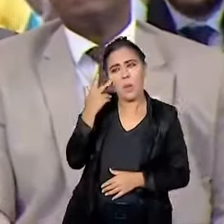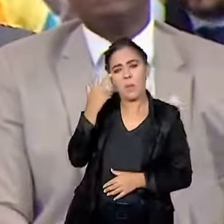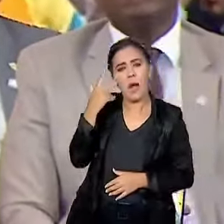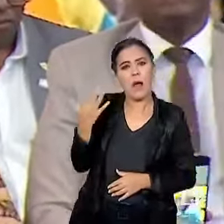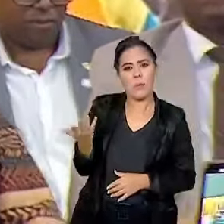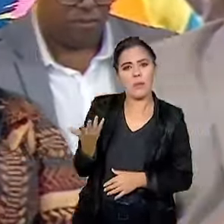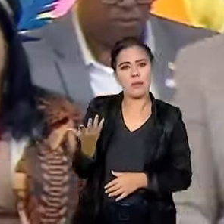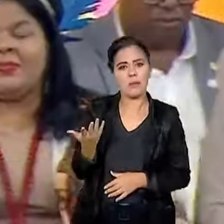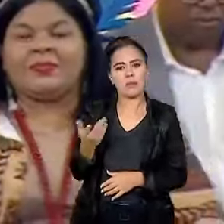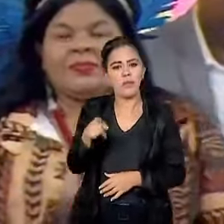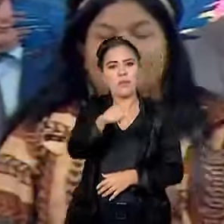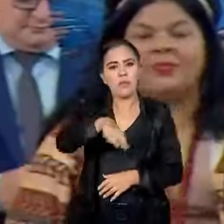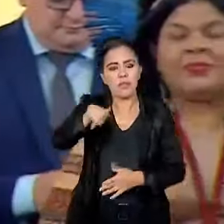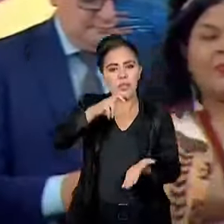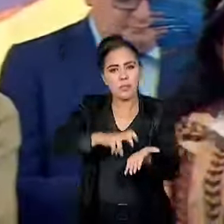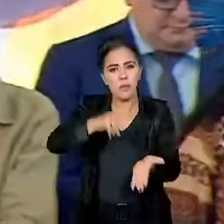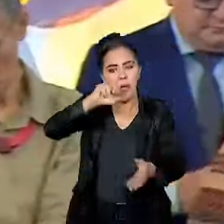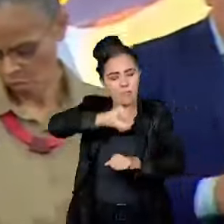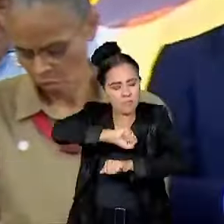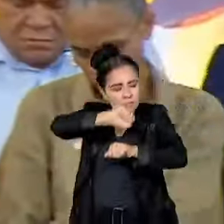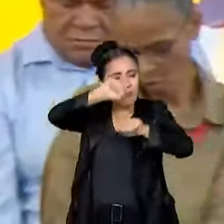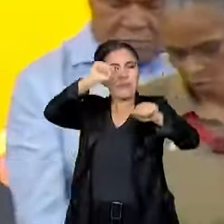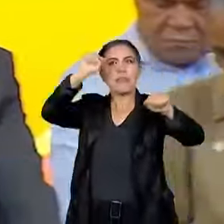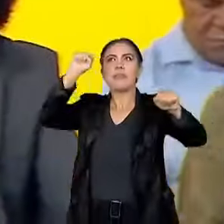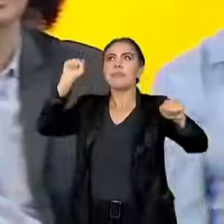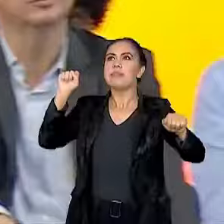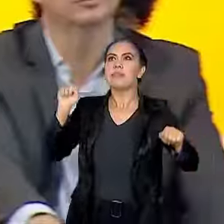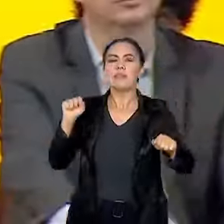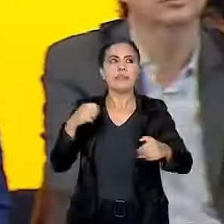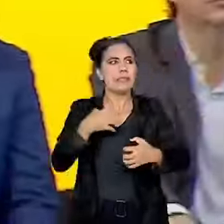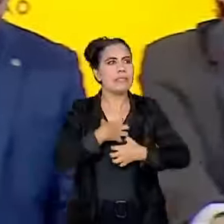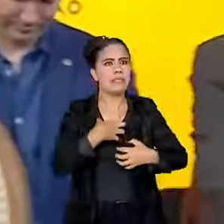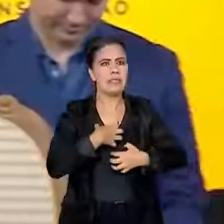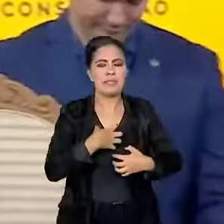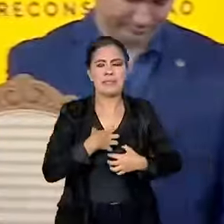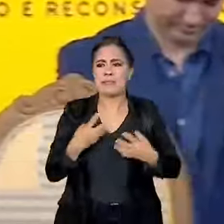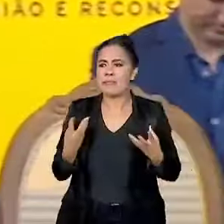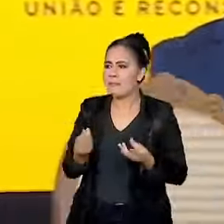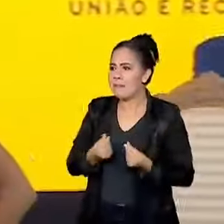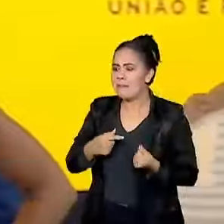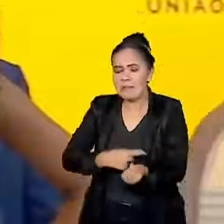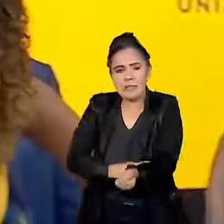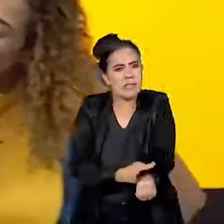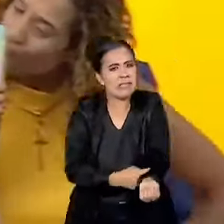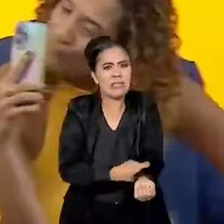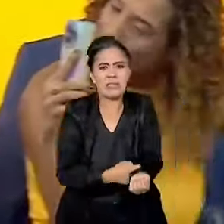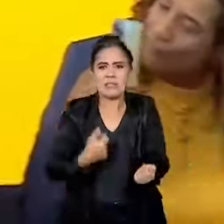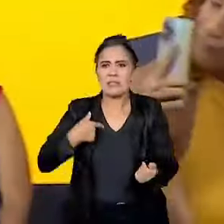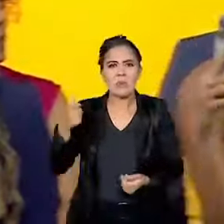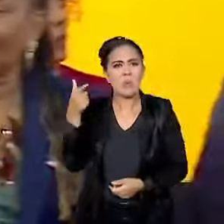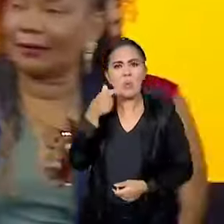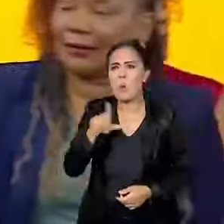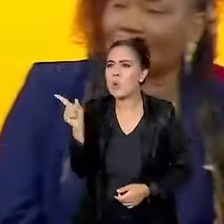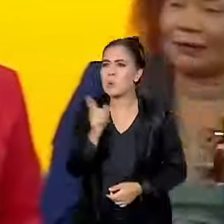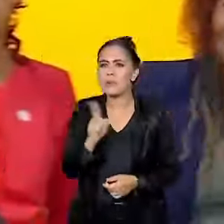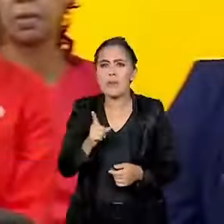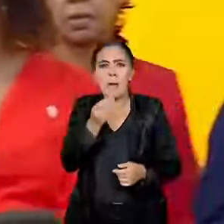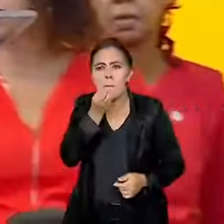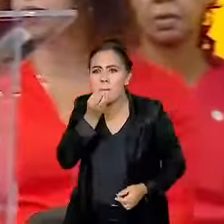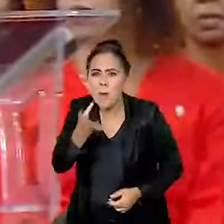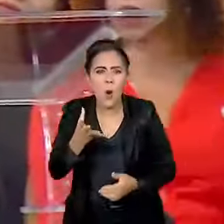normalmente você às vezes acorda de manhã, fica nervoso porque as coisas não estão dando certo, as coisas não aconteceram para